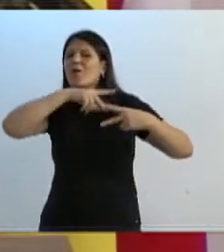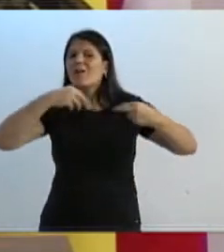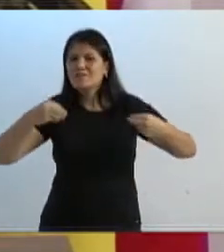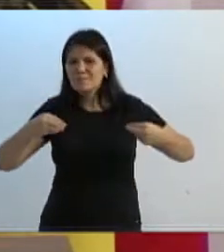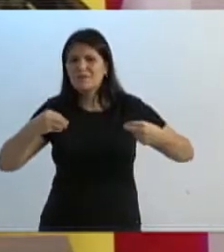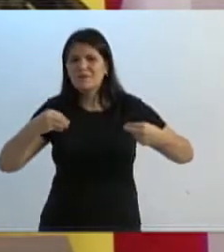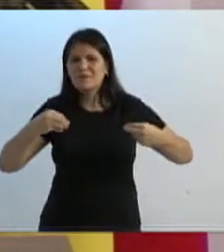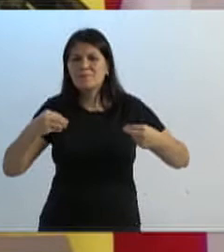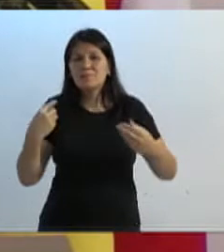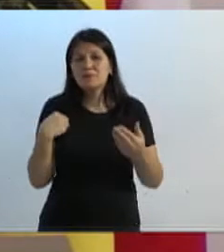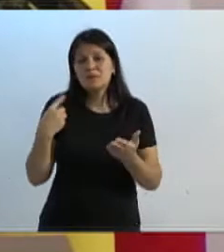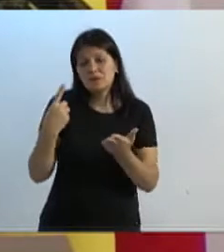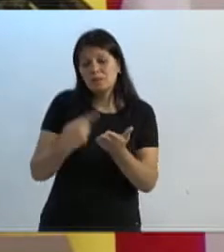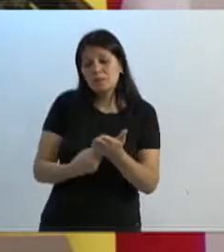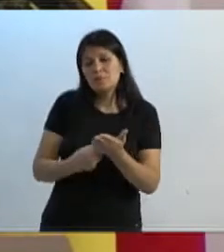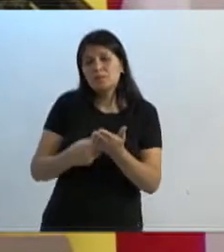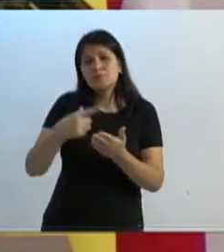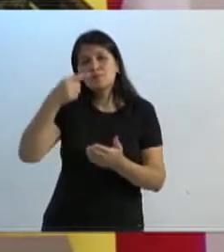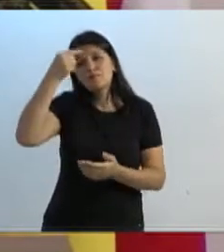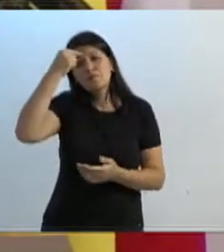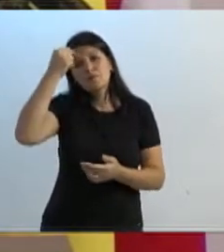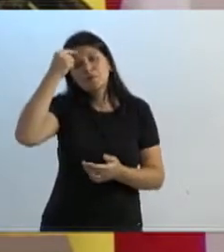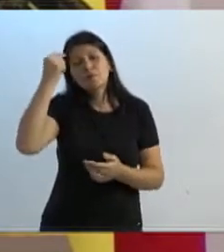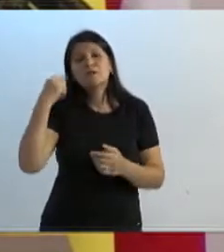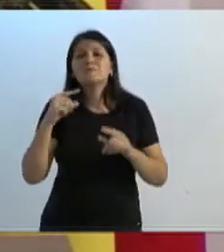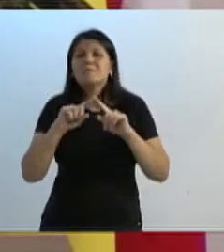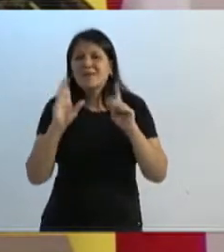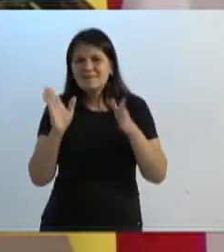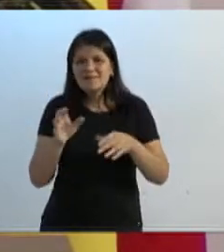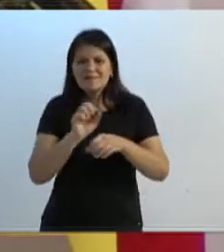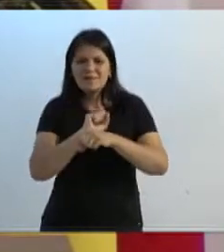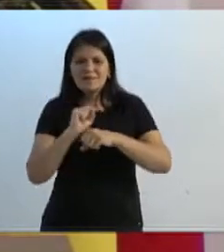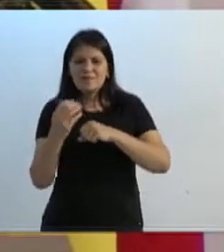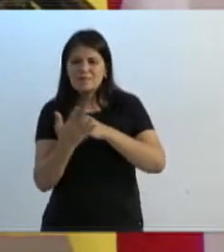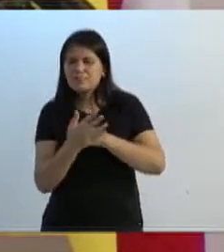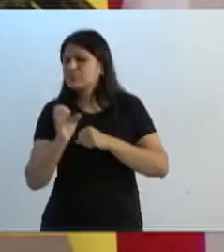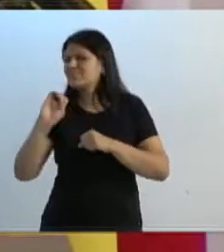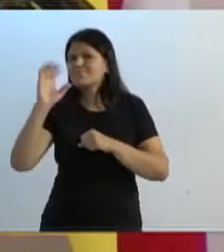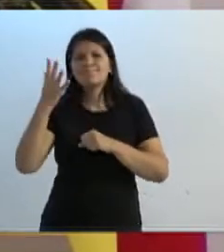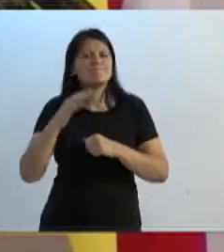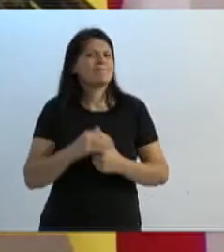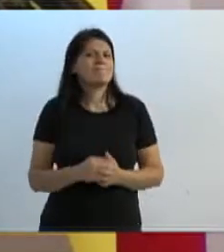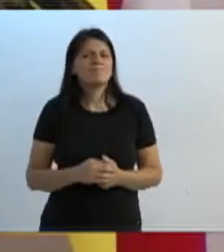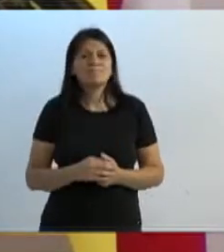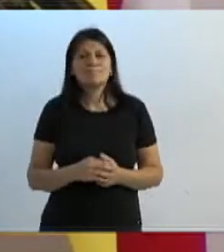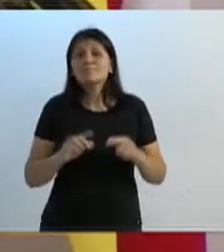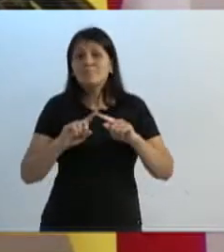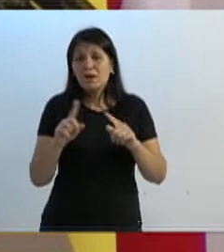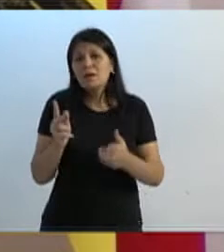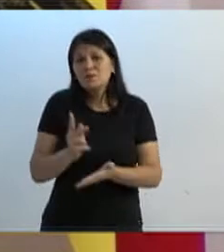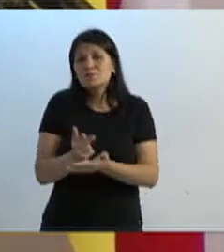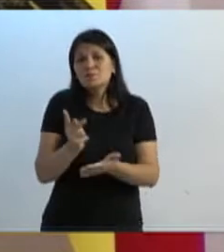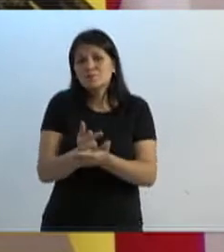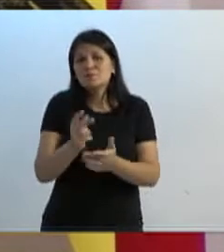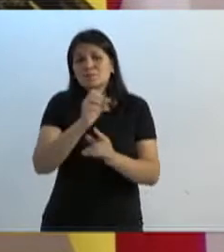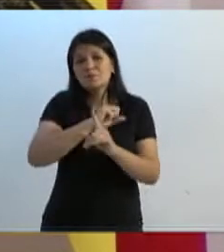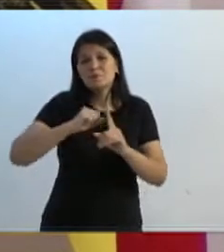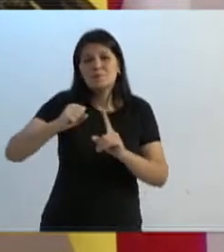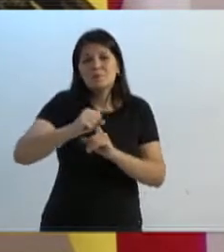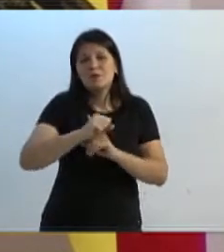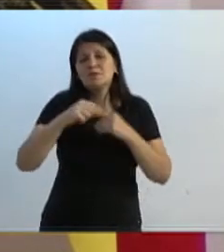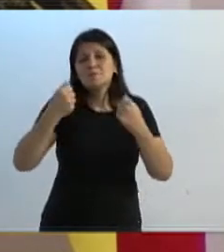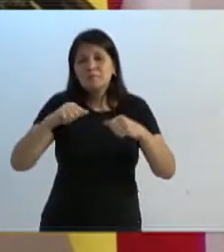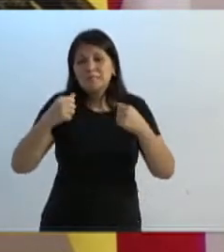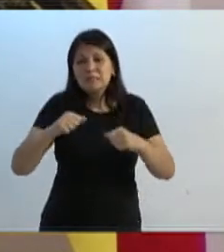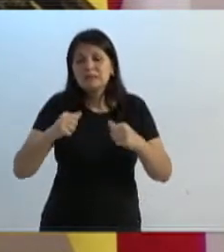pandemia, isso não está acontecendo. Acontece que a demanda social ela existe e tem que ser visto uma forma administrativa que o órgão, como